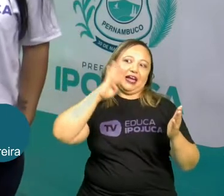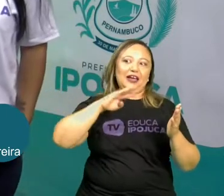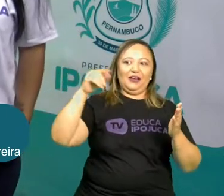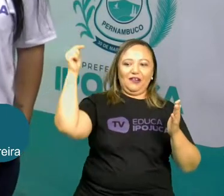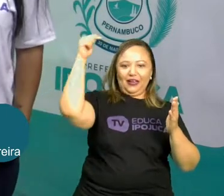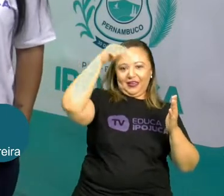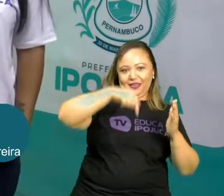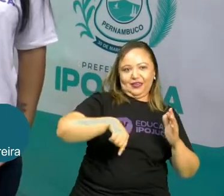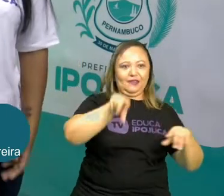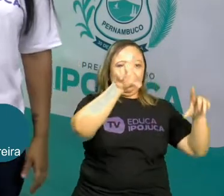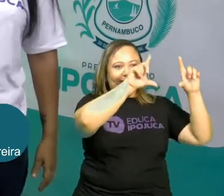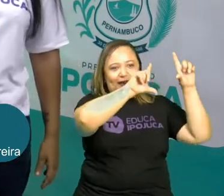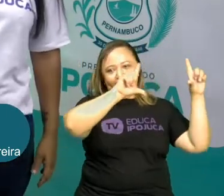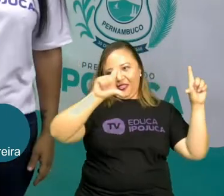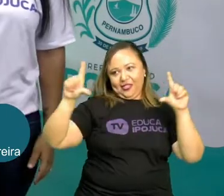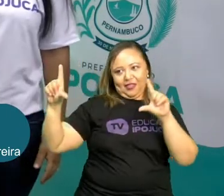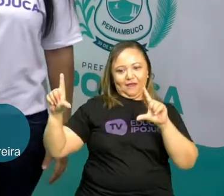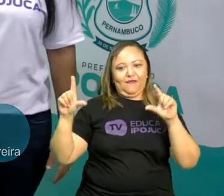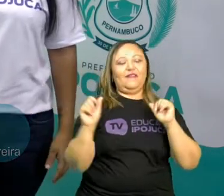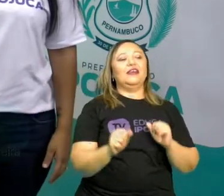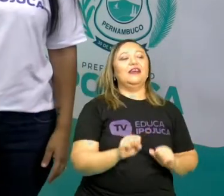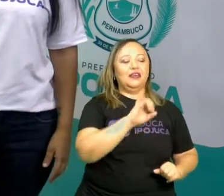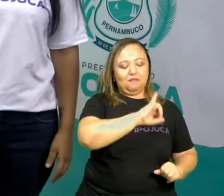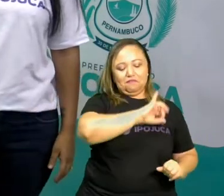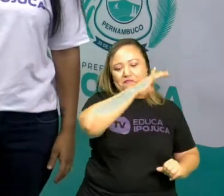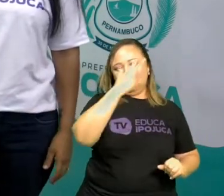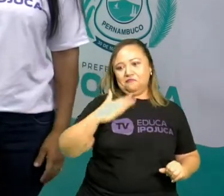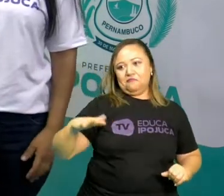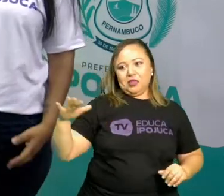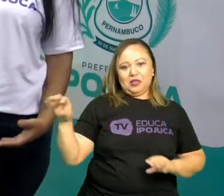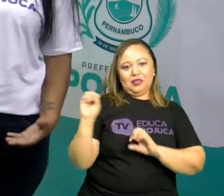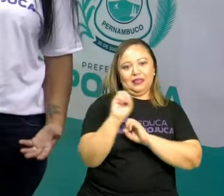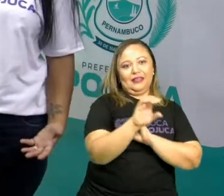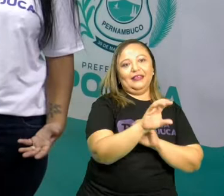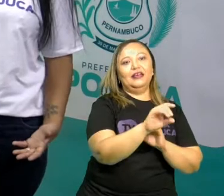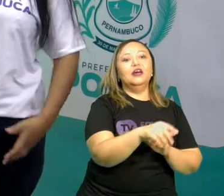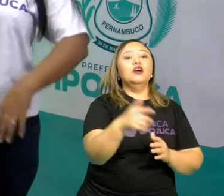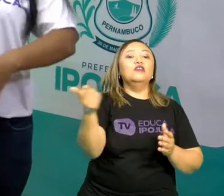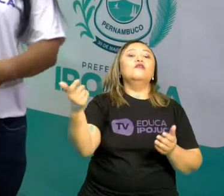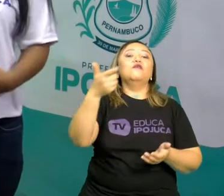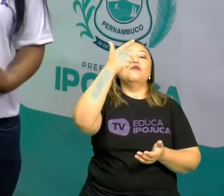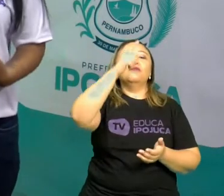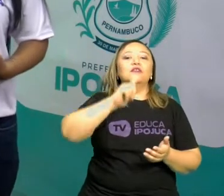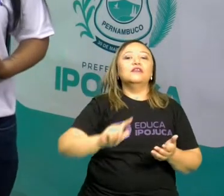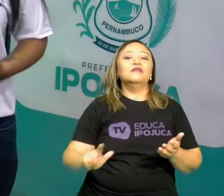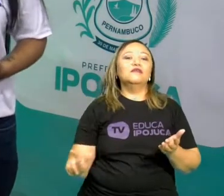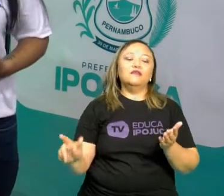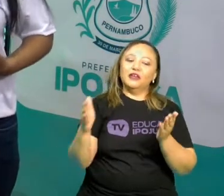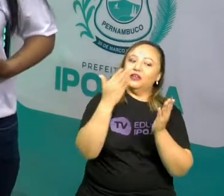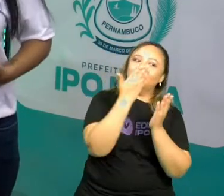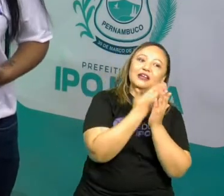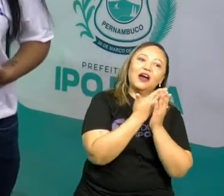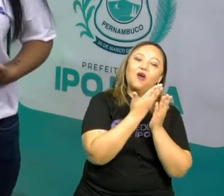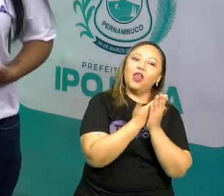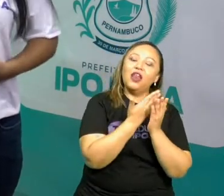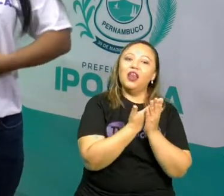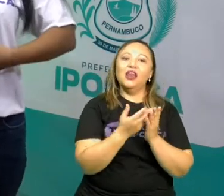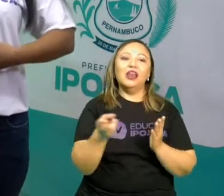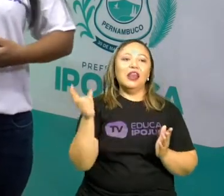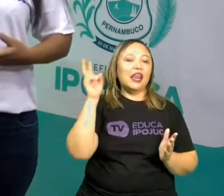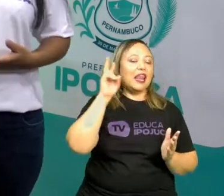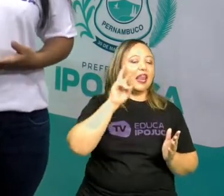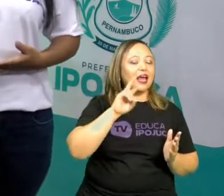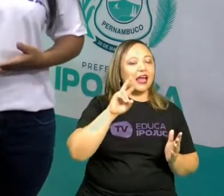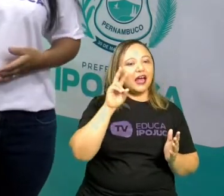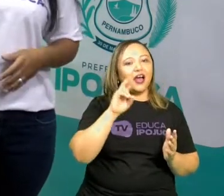na TV Educa e Pojuca. Estamos de volta com as nossas aulas. E